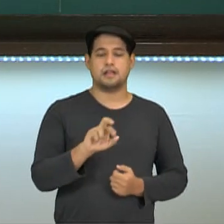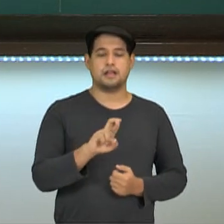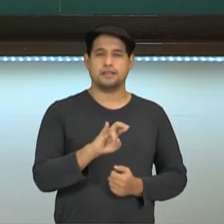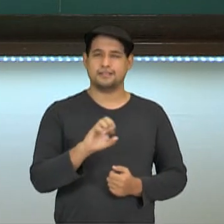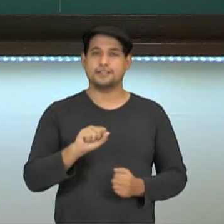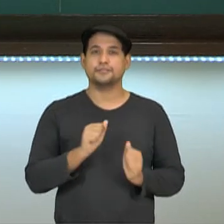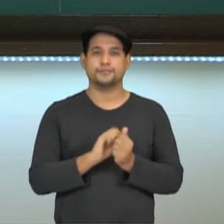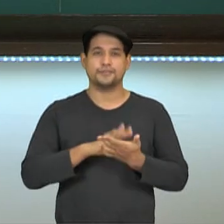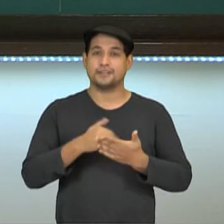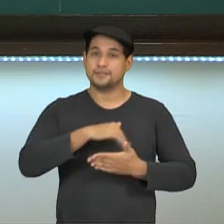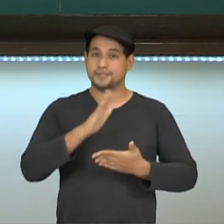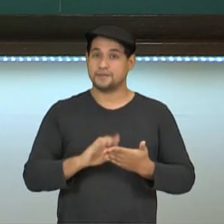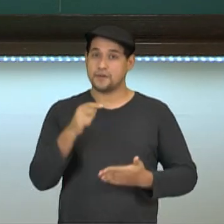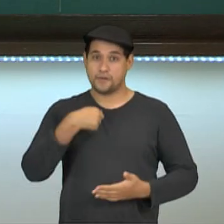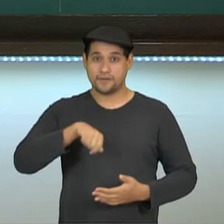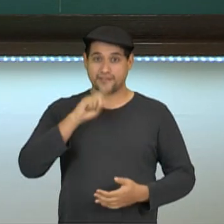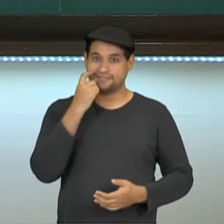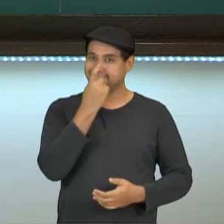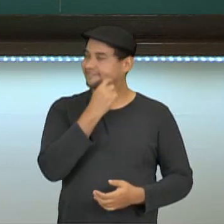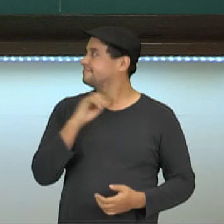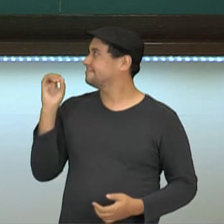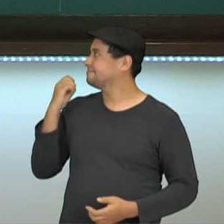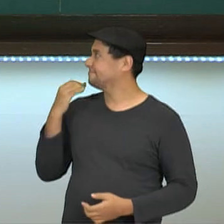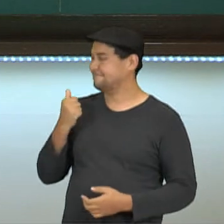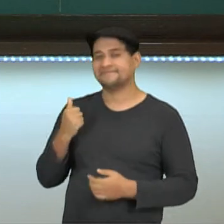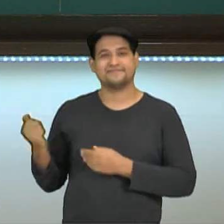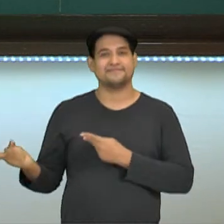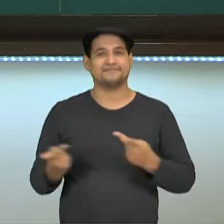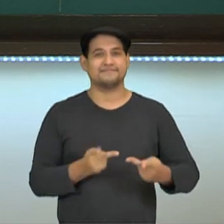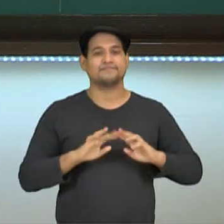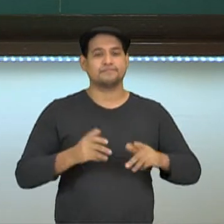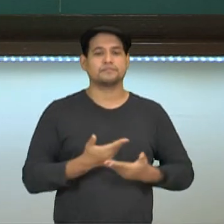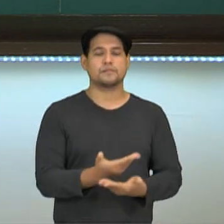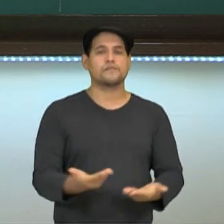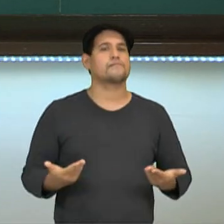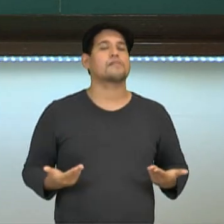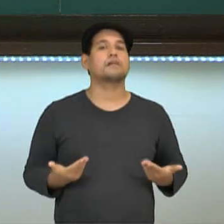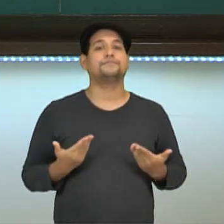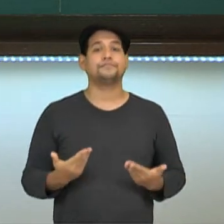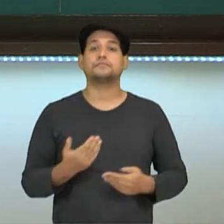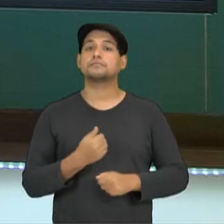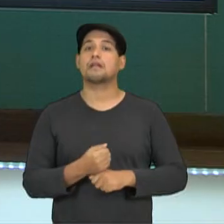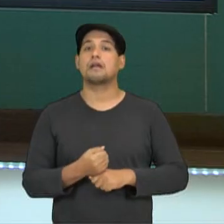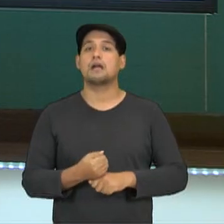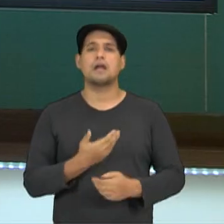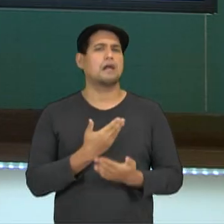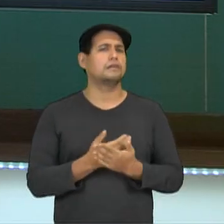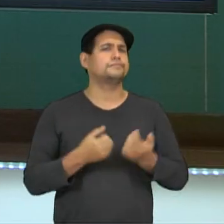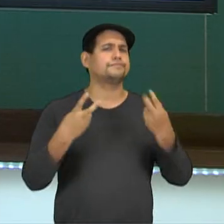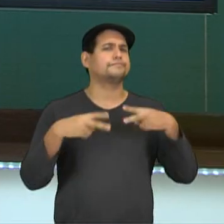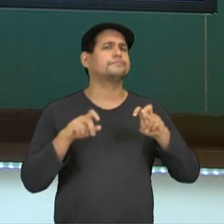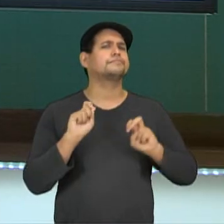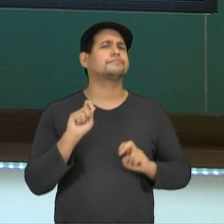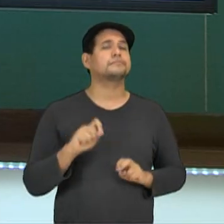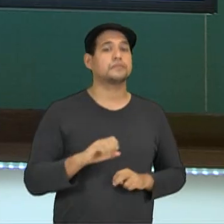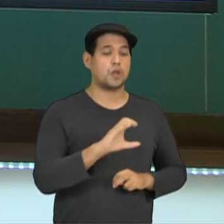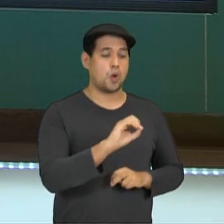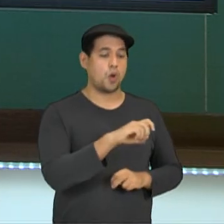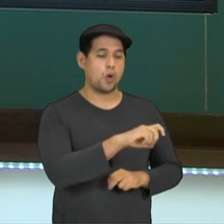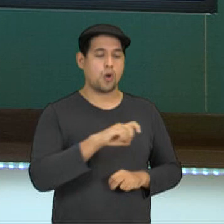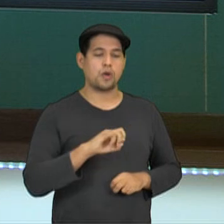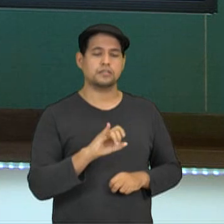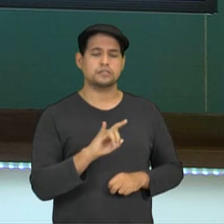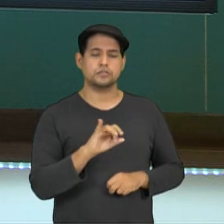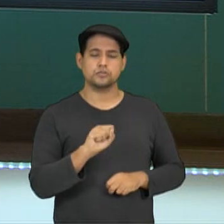nosso intérprete, o Kelvin, sejam bem-vindos. E a aula de hoje nós vamos falar sobre os óxidos. Então, os objetivos